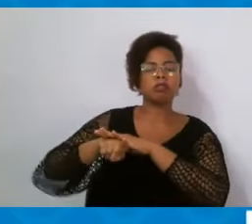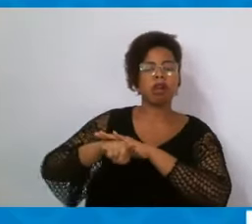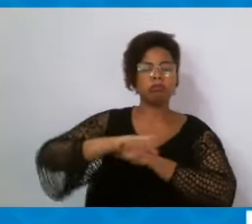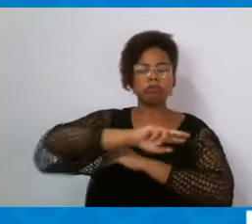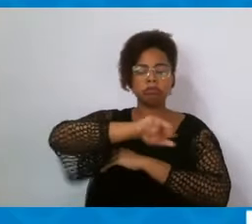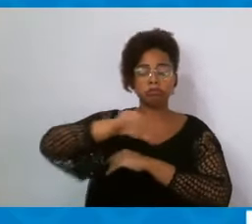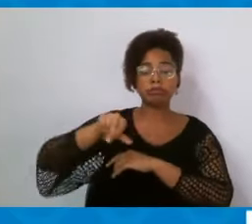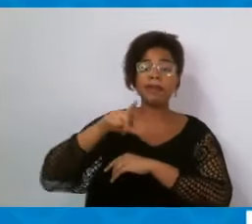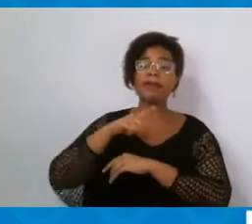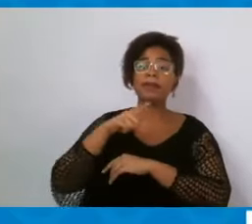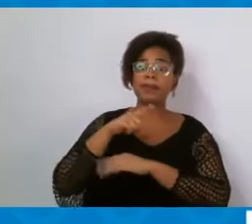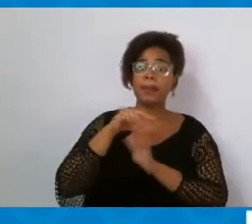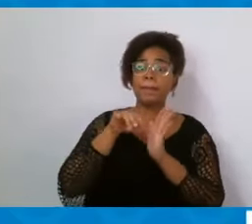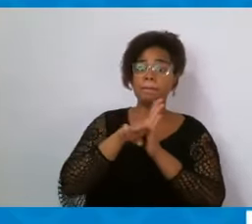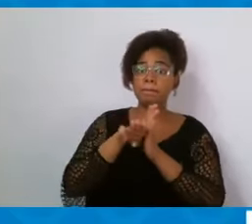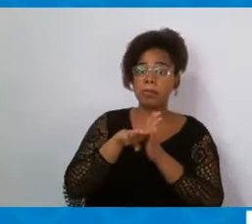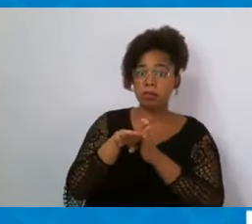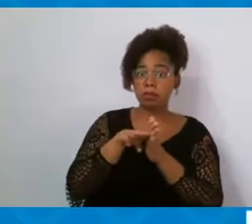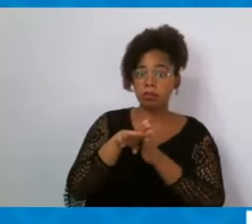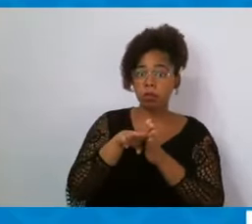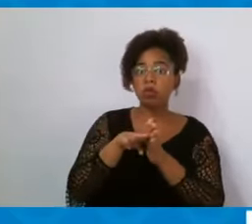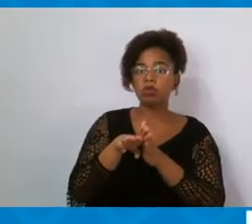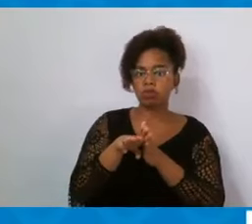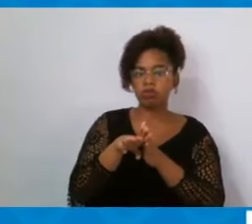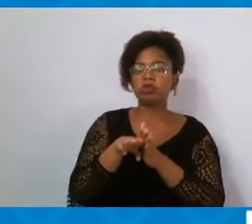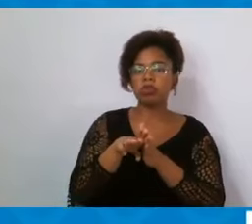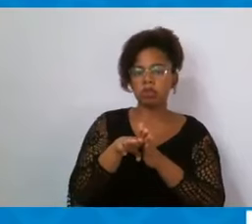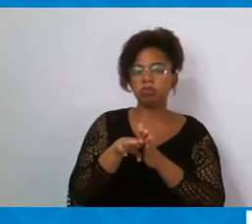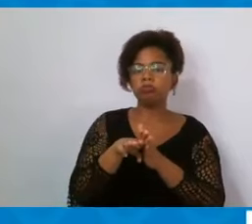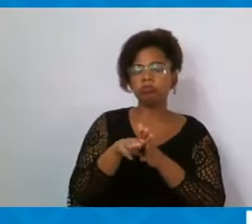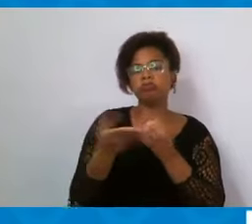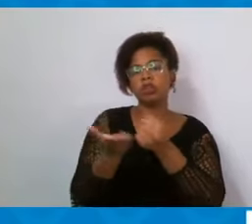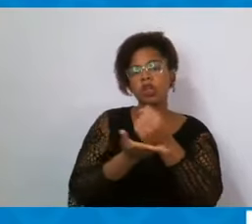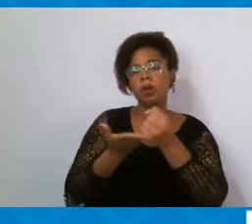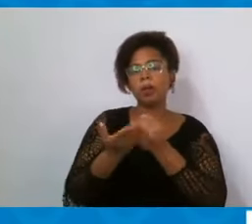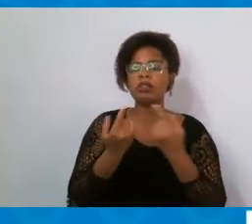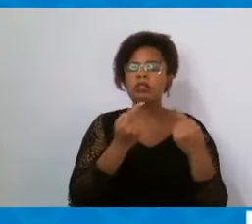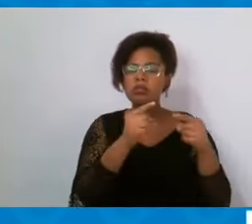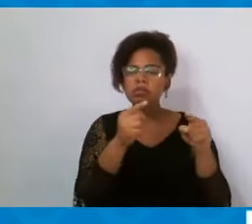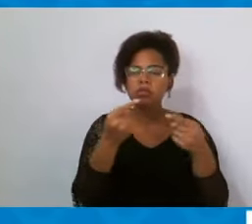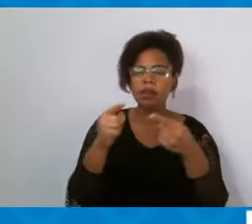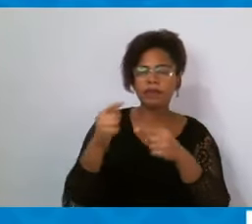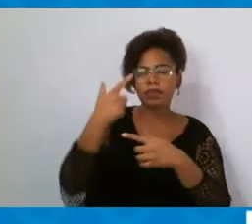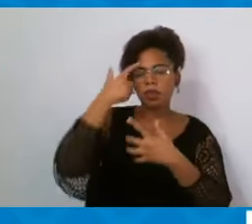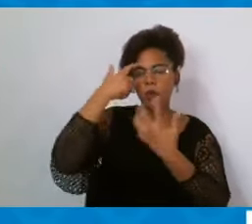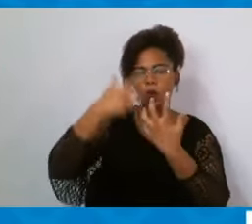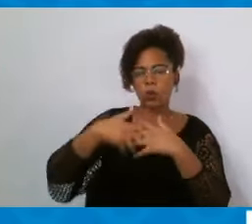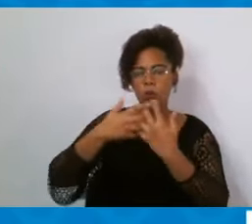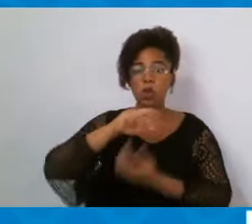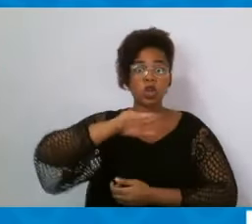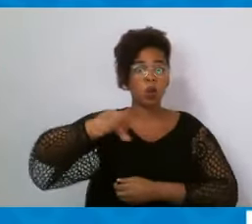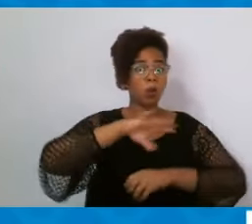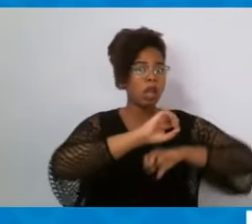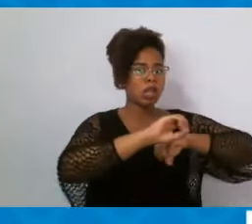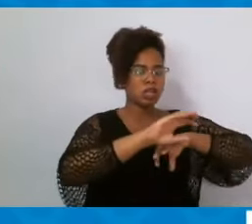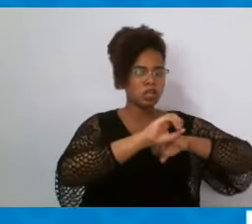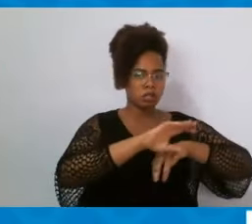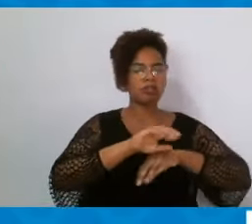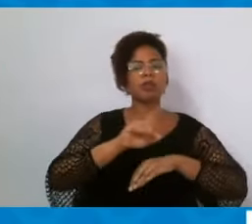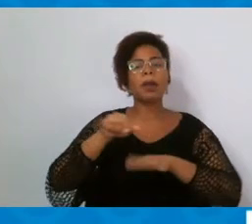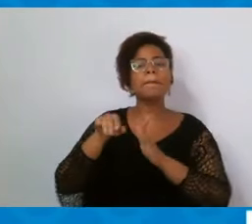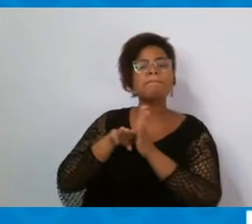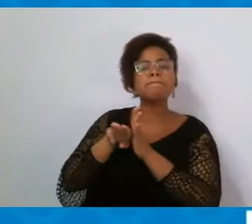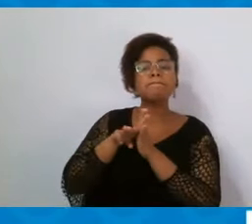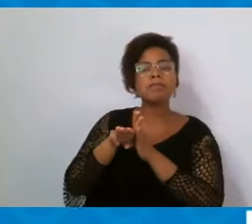estou falando ensino baseado em desafios, porque, lembrando, né, a ênfase agora é criar esses cenários propícios à